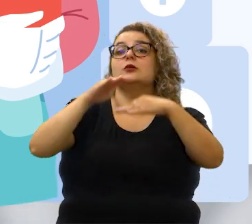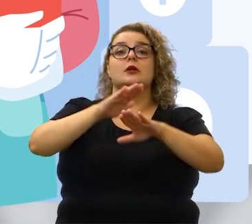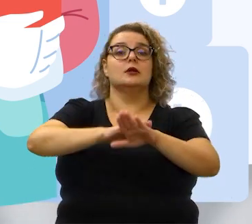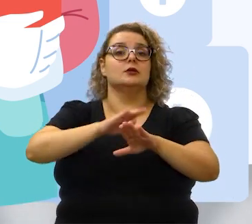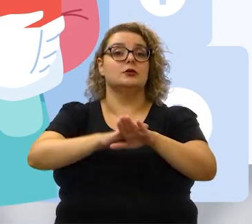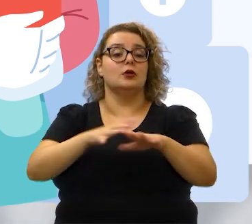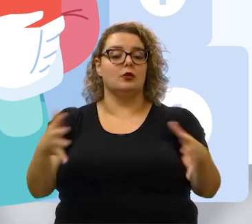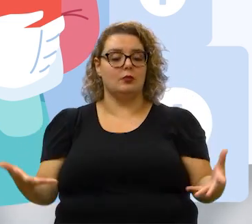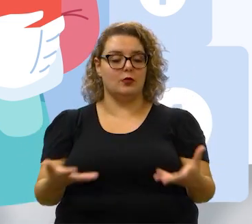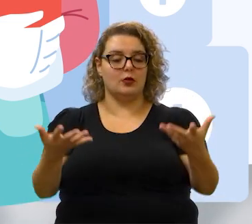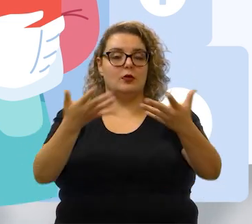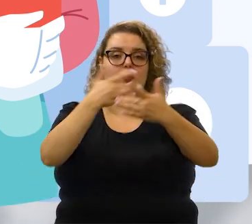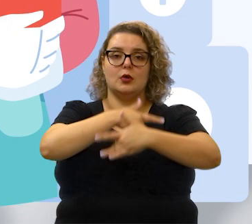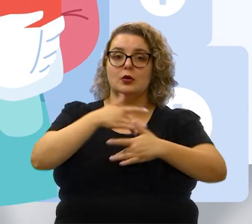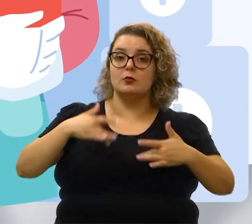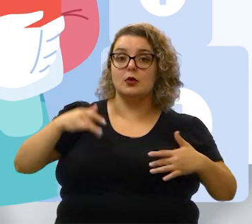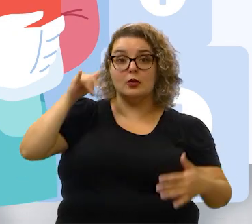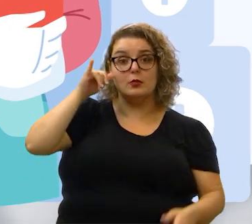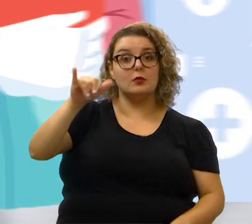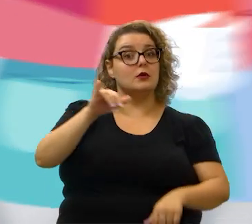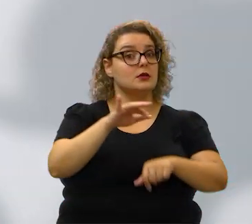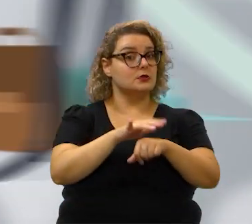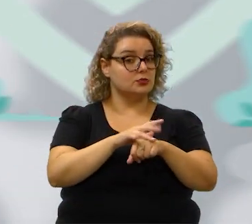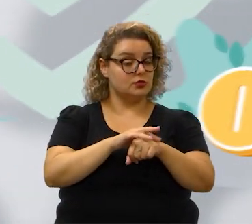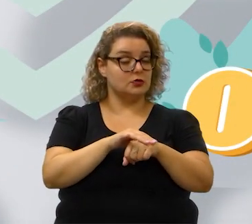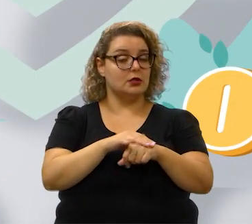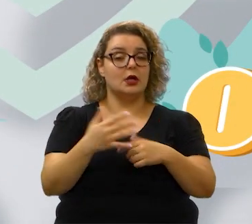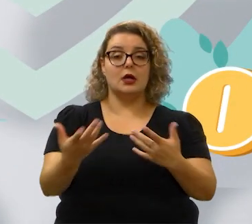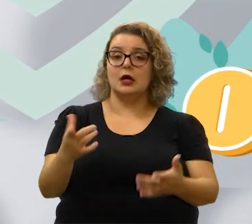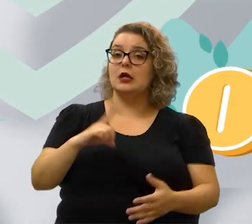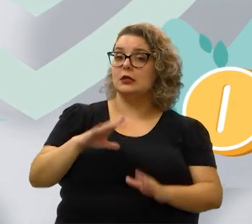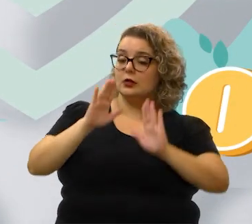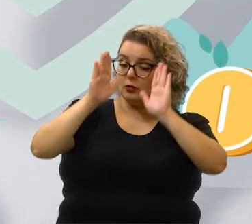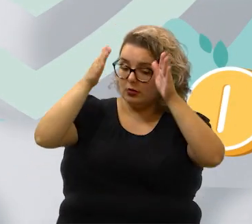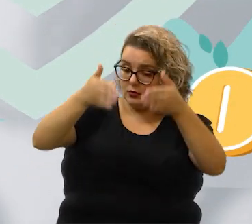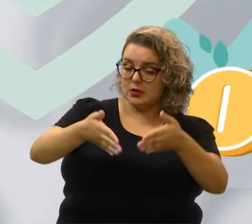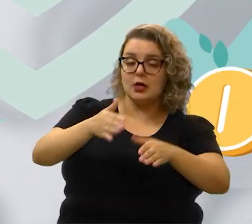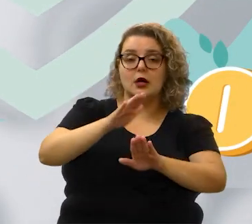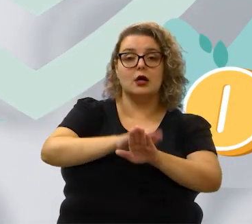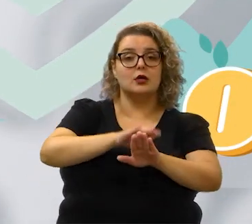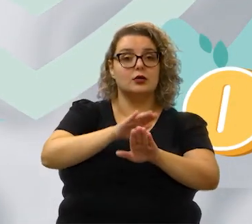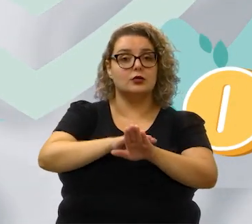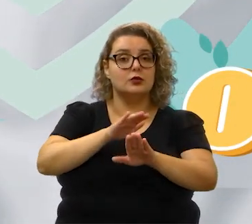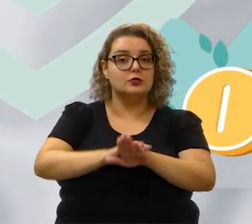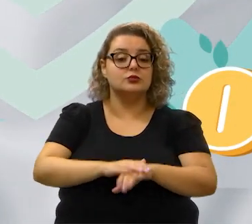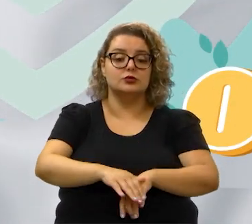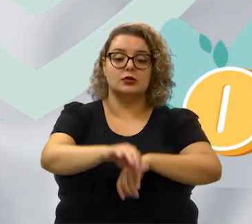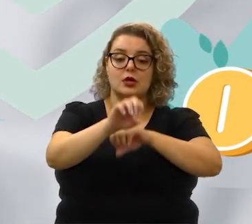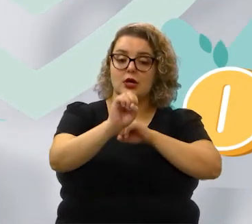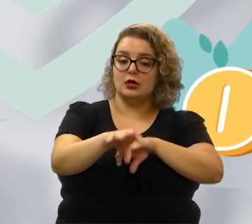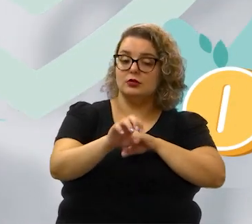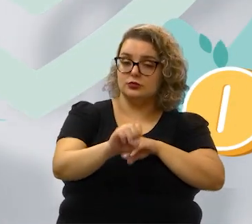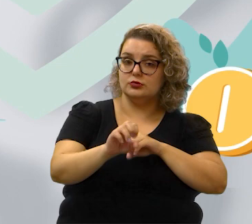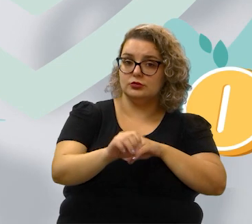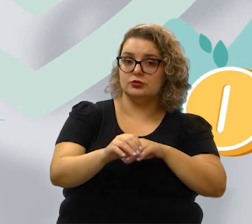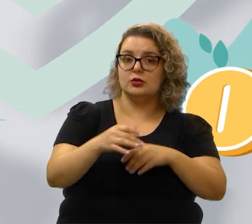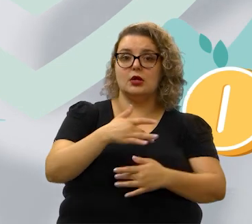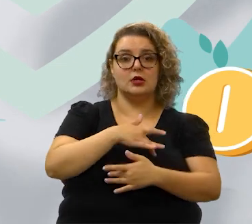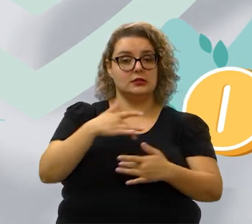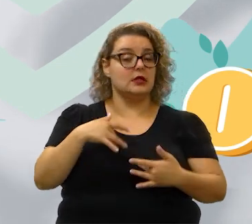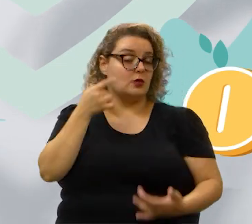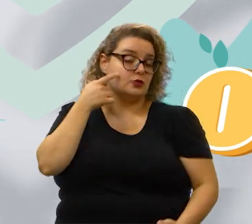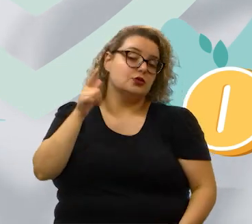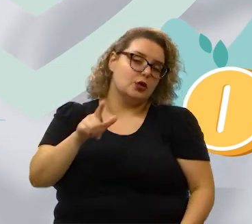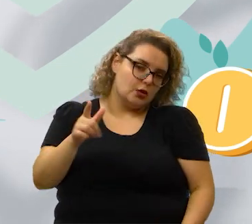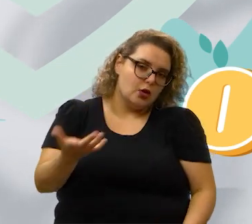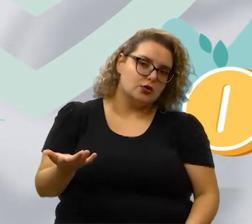ações de promoção da saúde e prevenção de doenças, tendo como foco as atividades educativas em saúde, é